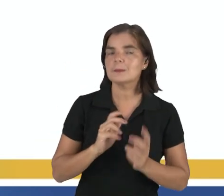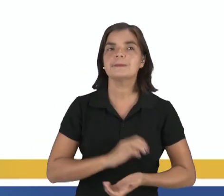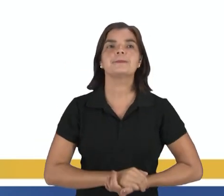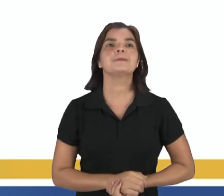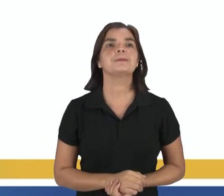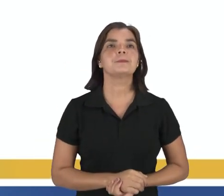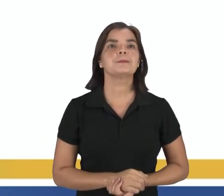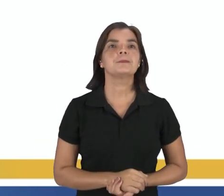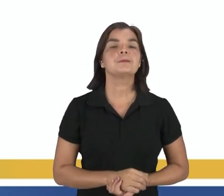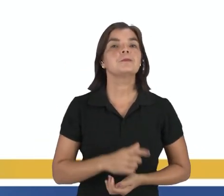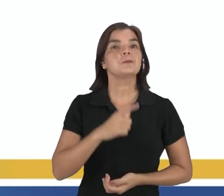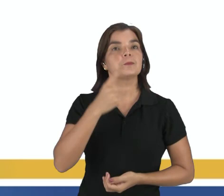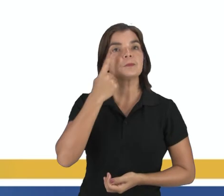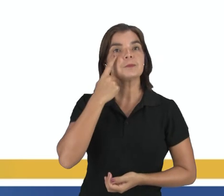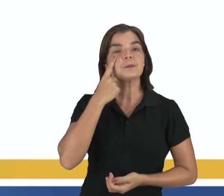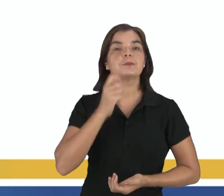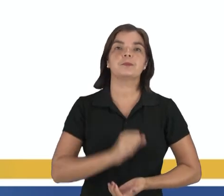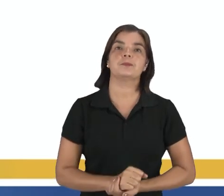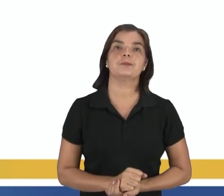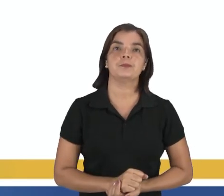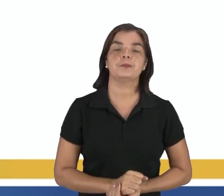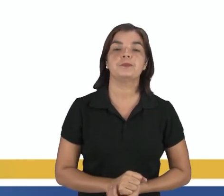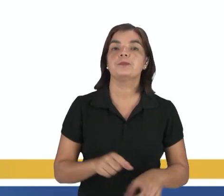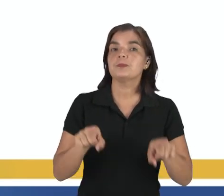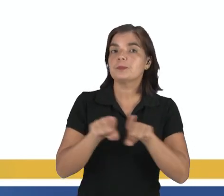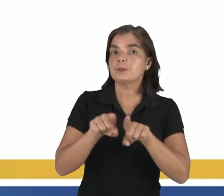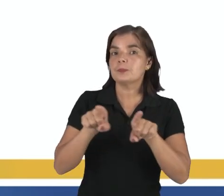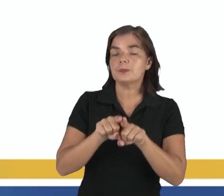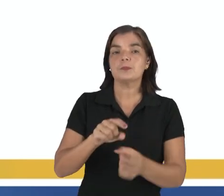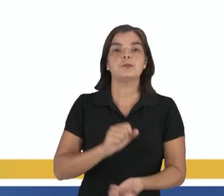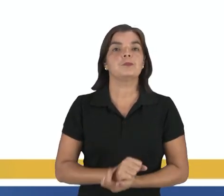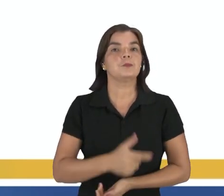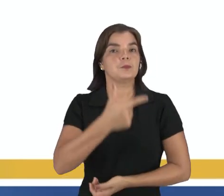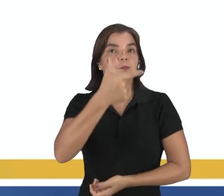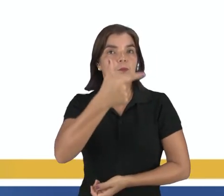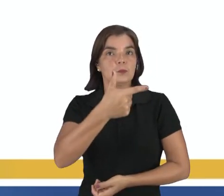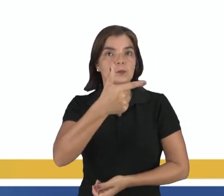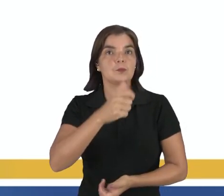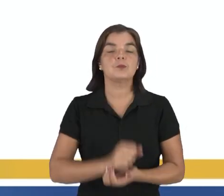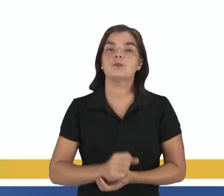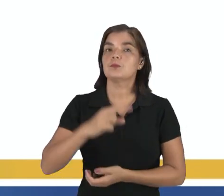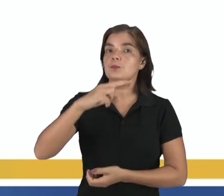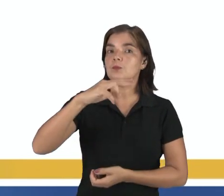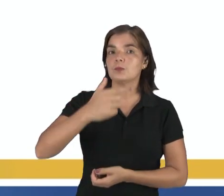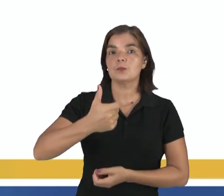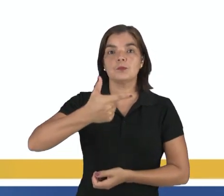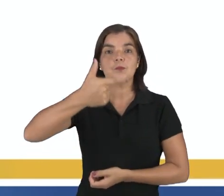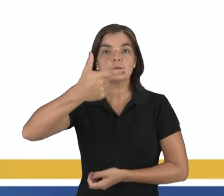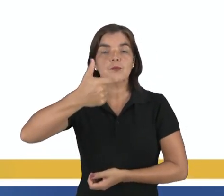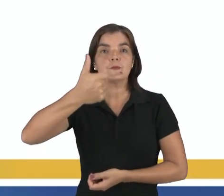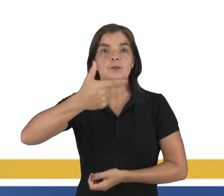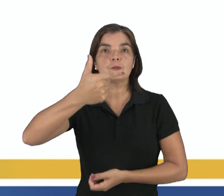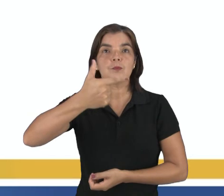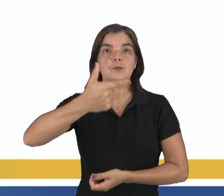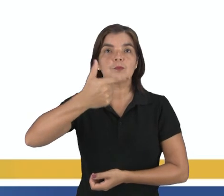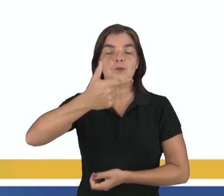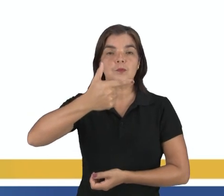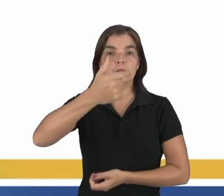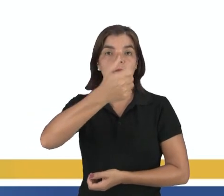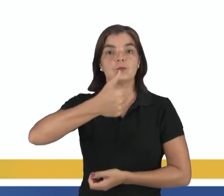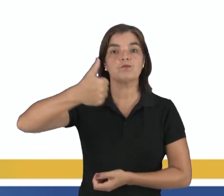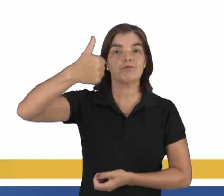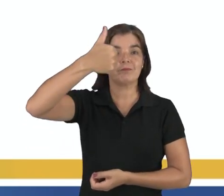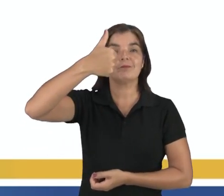aqui? Então vamos lá. Observe também que o nosso 2 é igual a 2 com